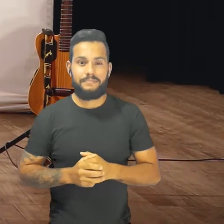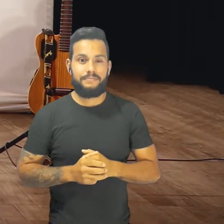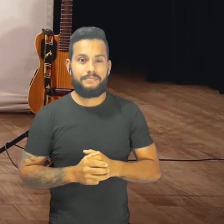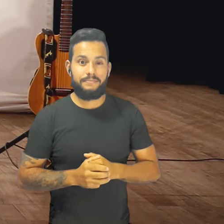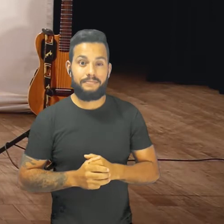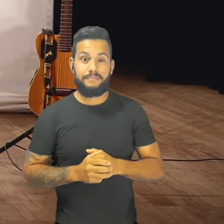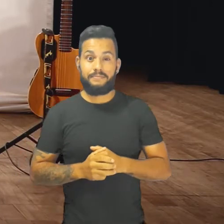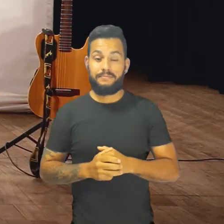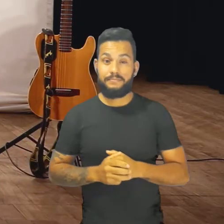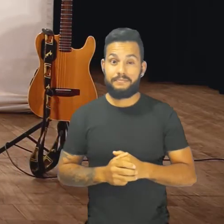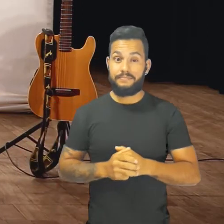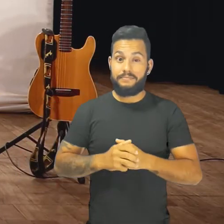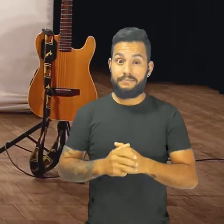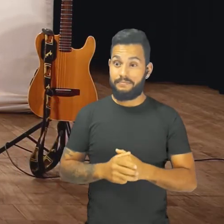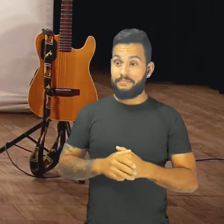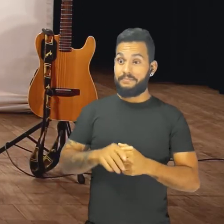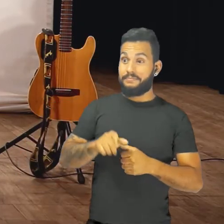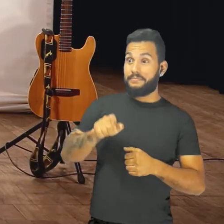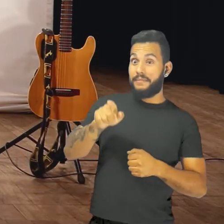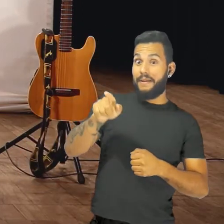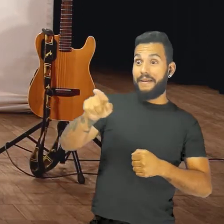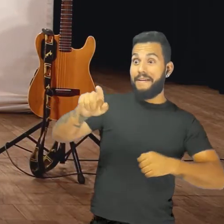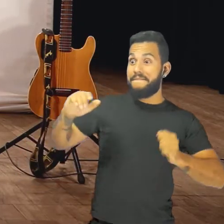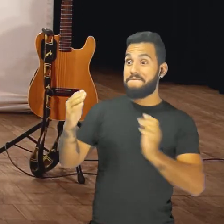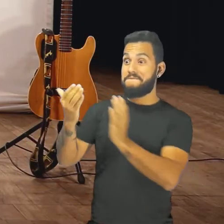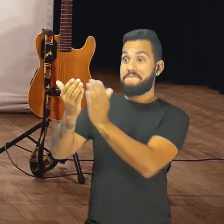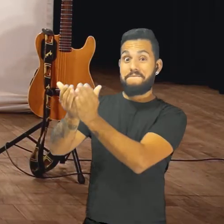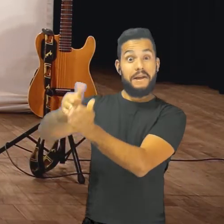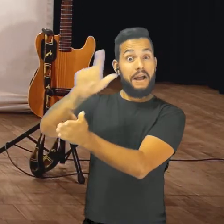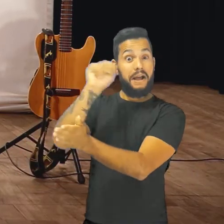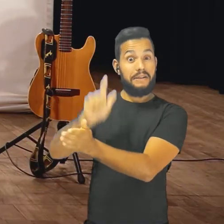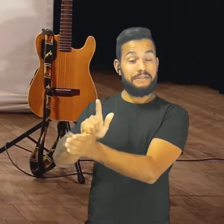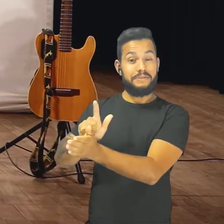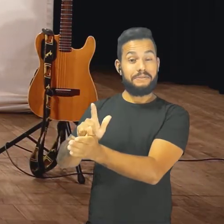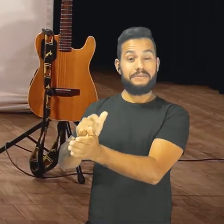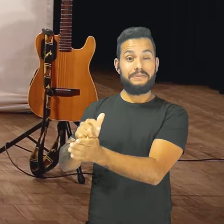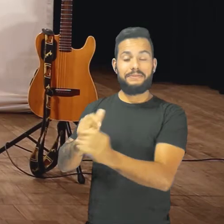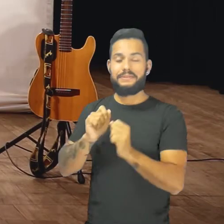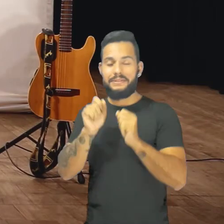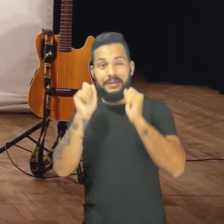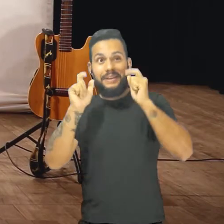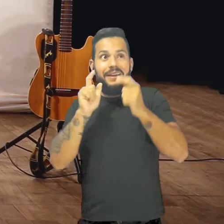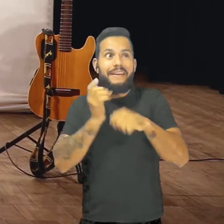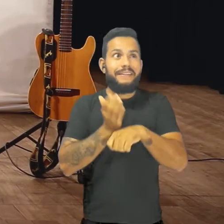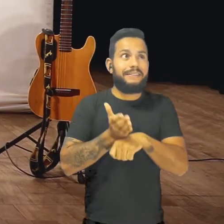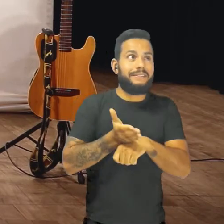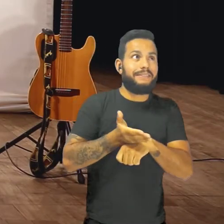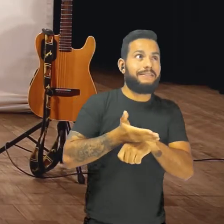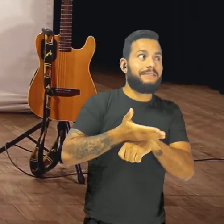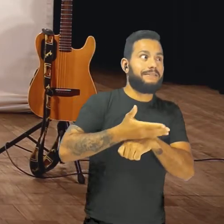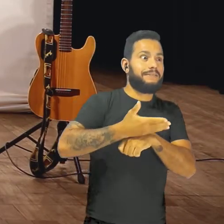apontou um dedinho para um barco azul ali no meu quintal. Levantei cedinho e o